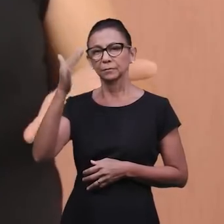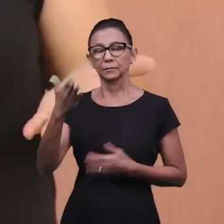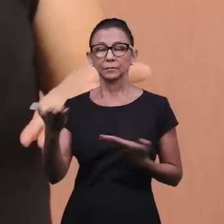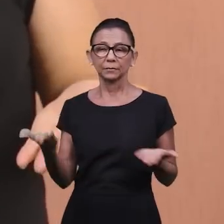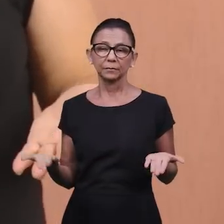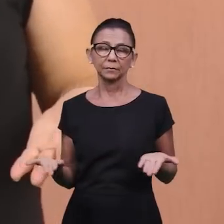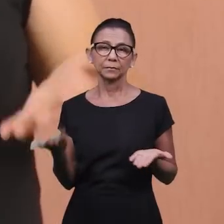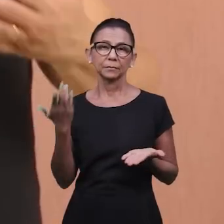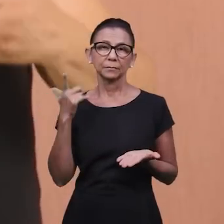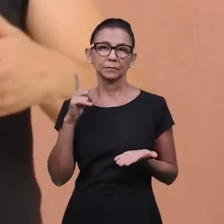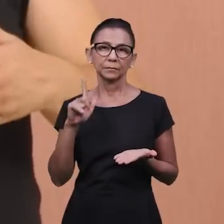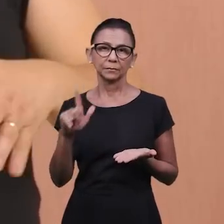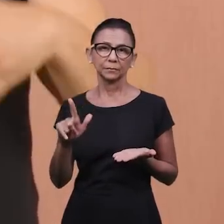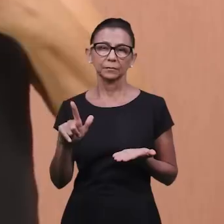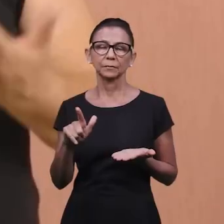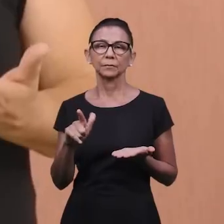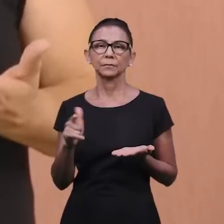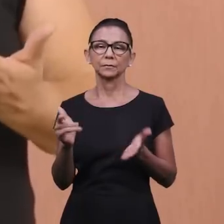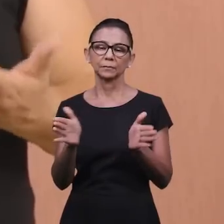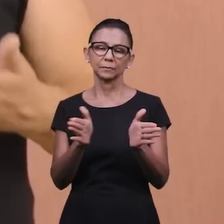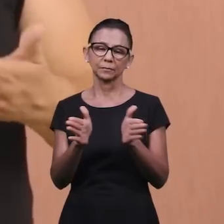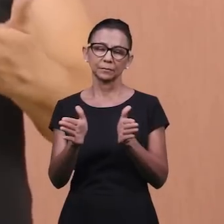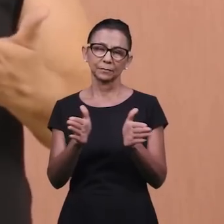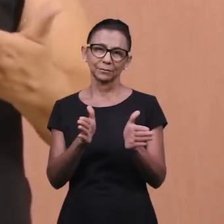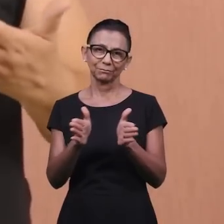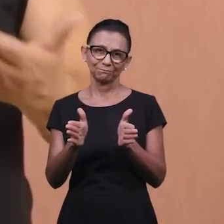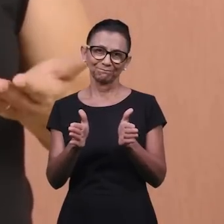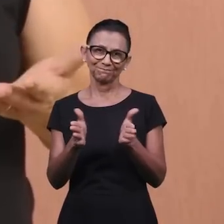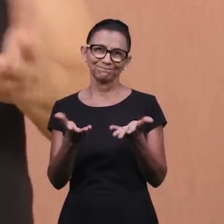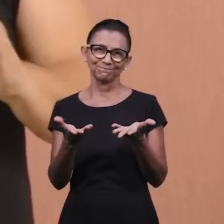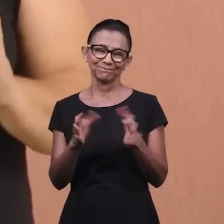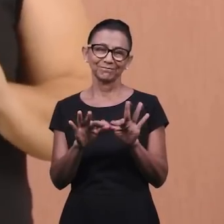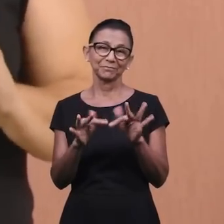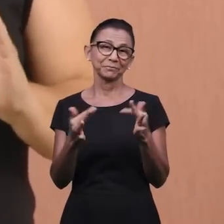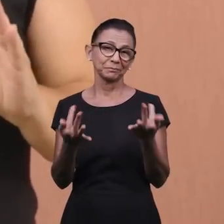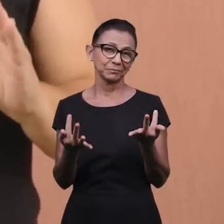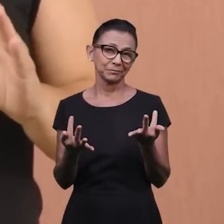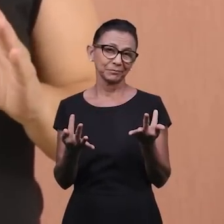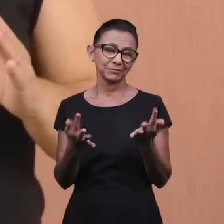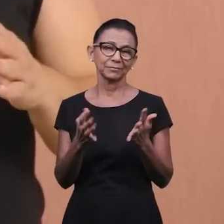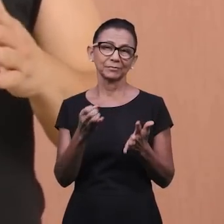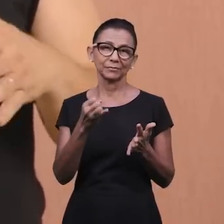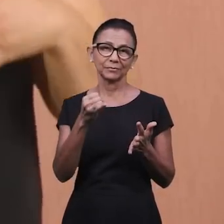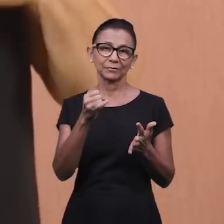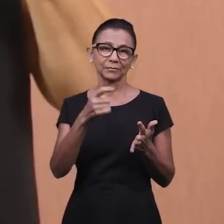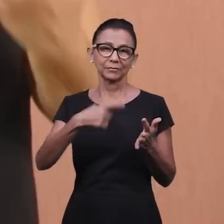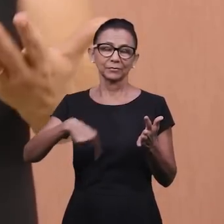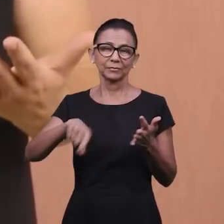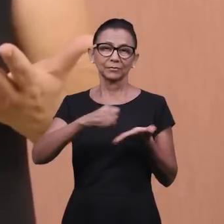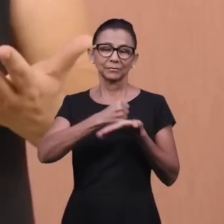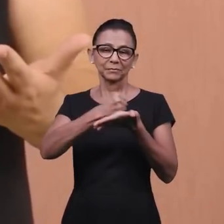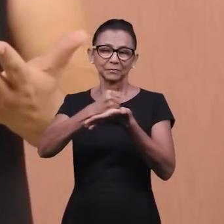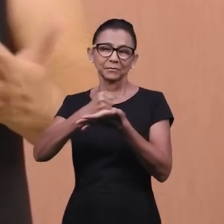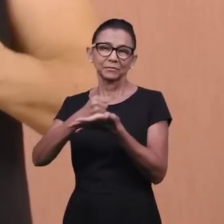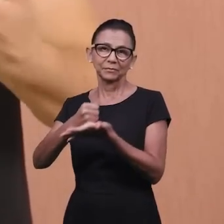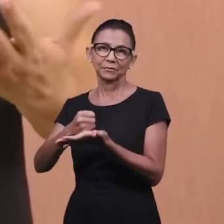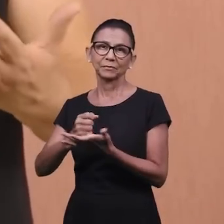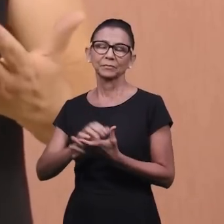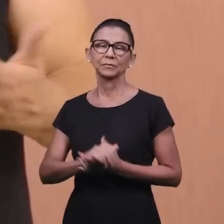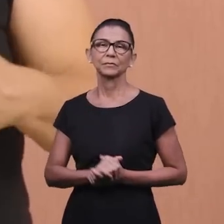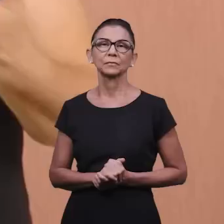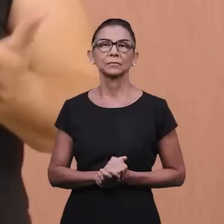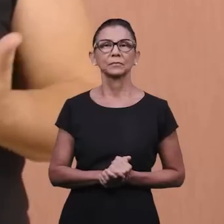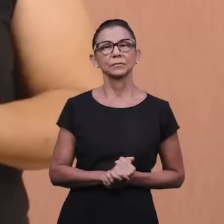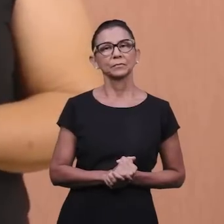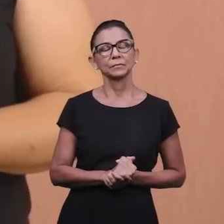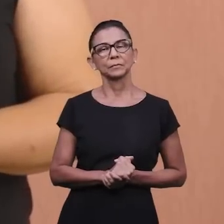E dessa forma a gente consegue oferecer um pouquinho de acessibilidade. Algo tão simples, né? Que a gente faz uma imagem mental tão